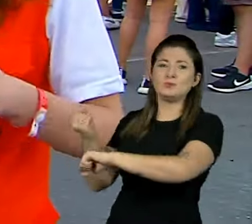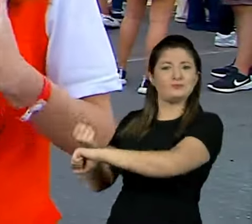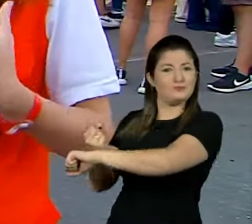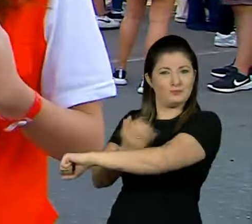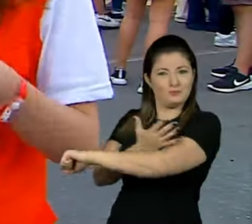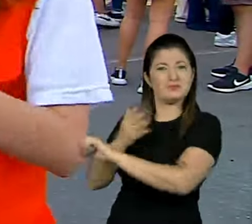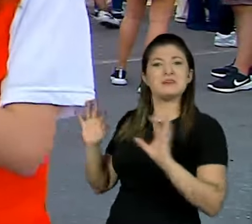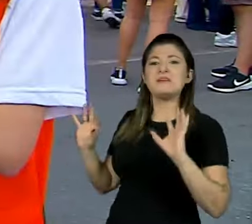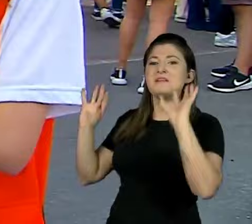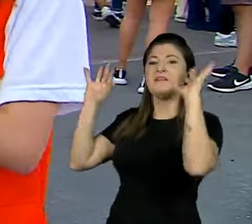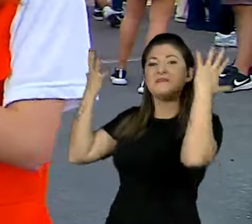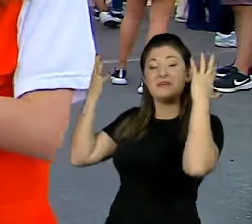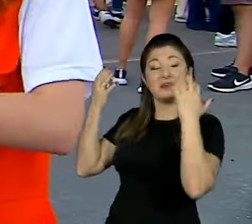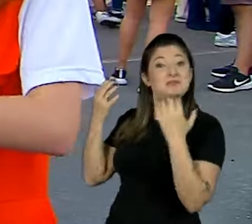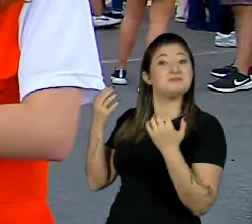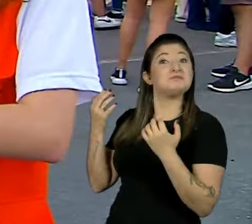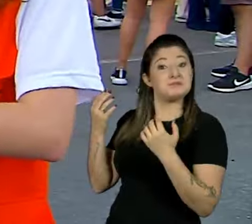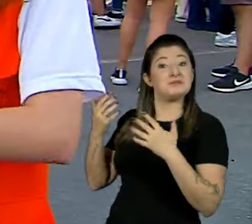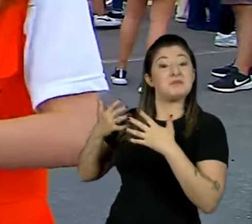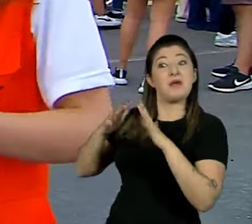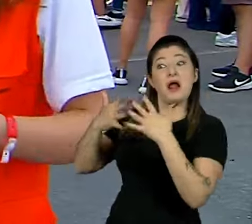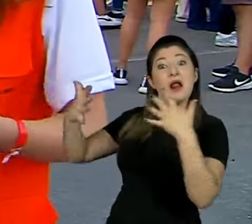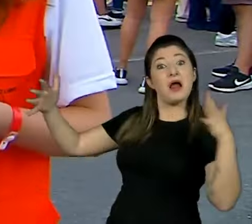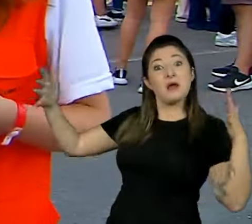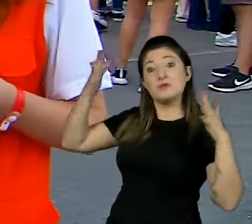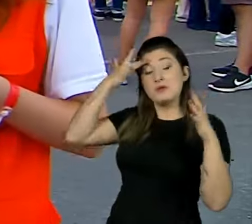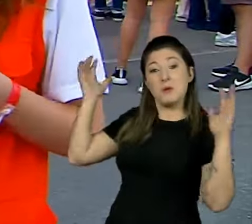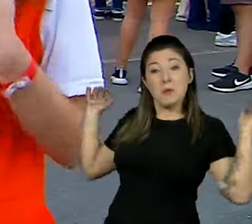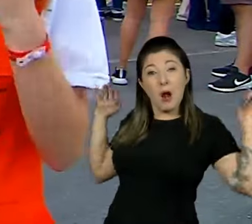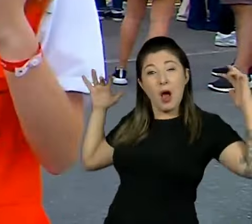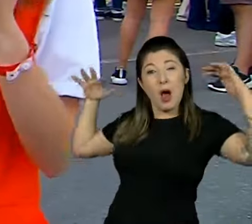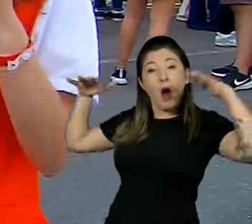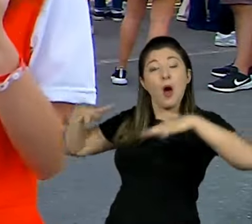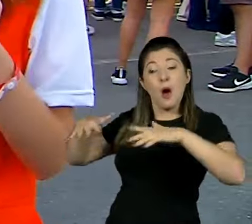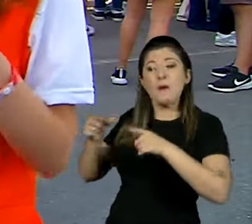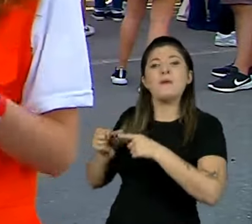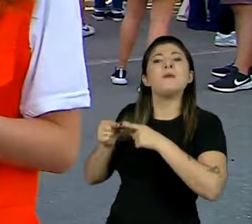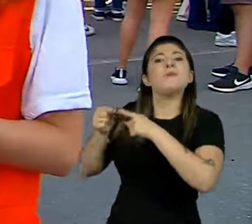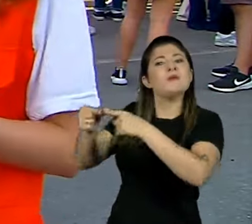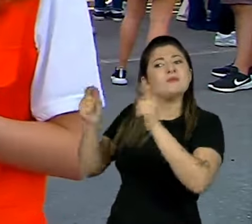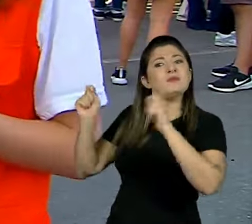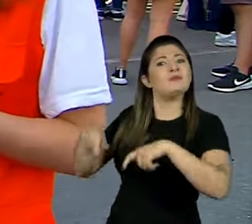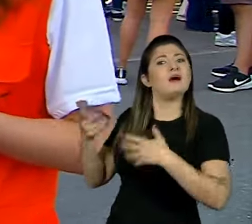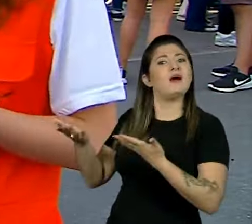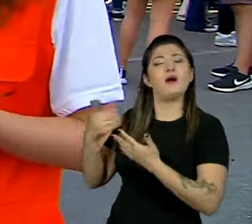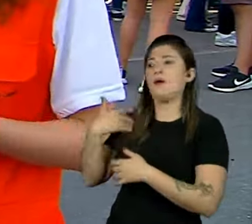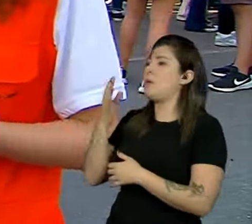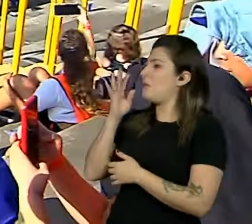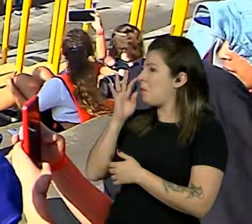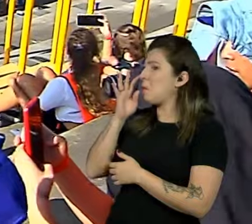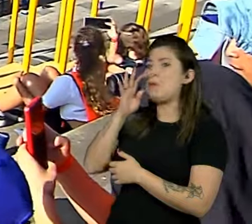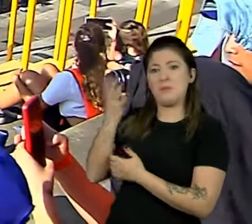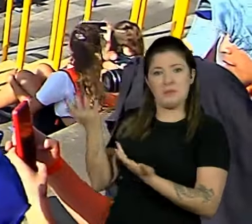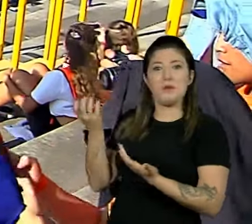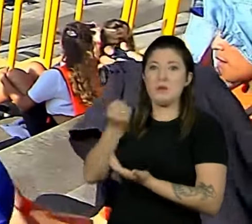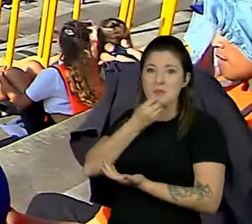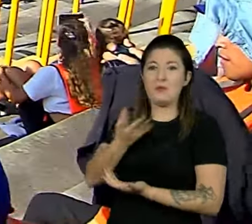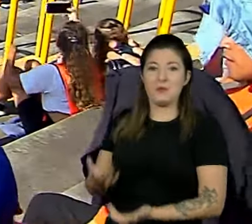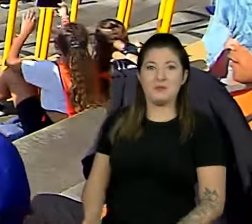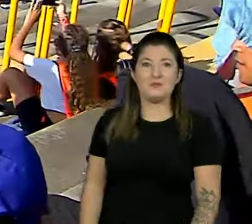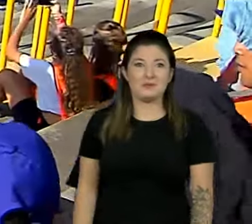grande para pessoas de periferia é uma coisa tão... Oh, meu Deus. Então, pra gente, tá sendo muito bom.